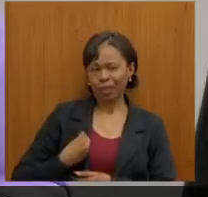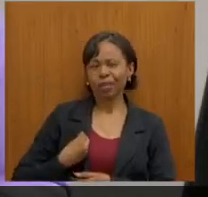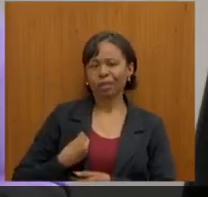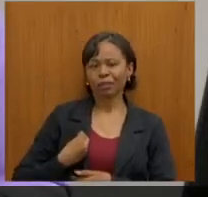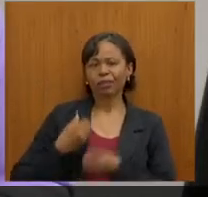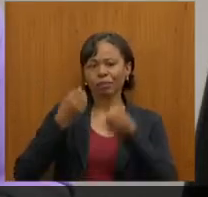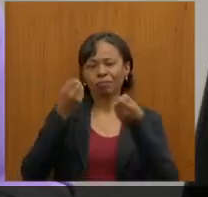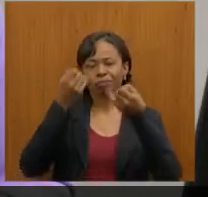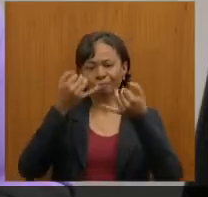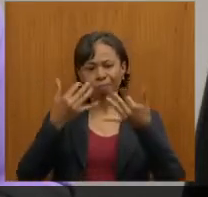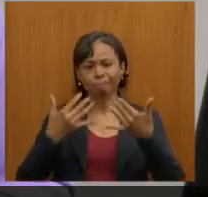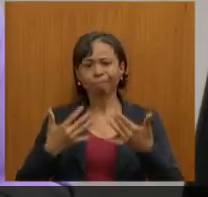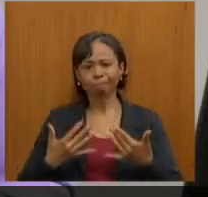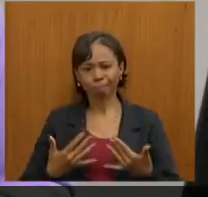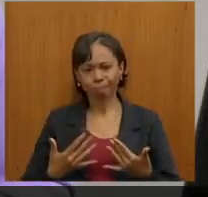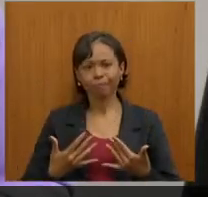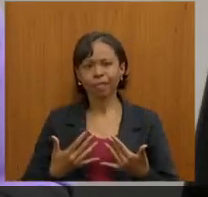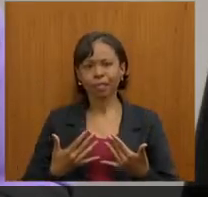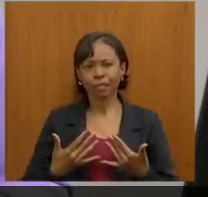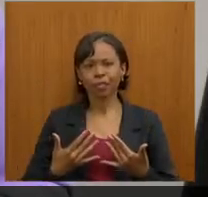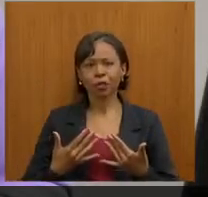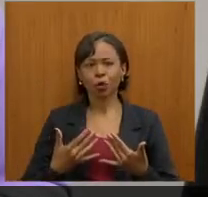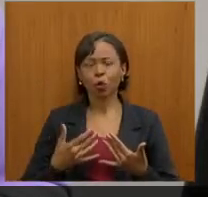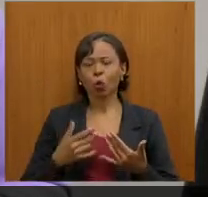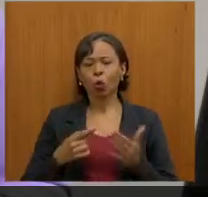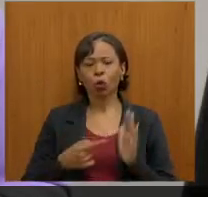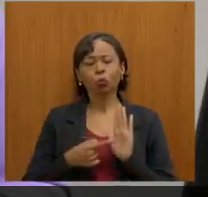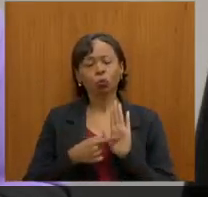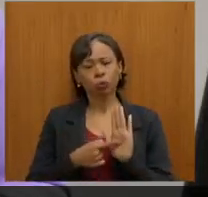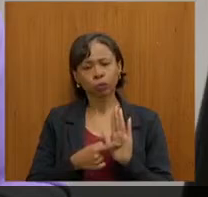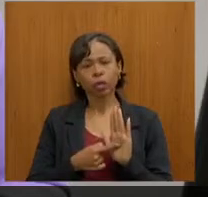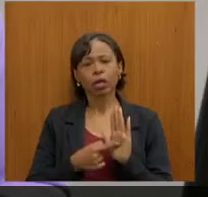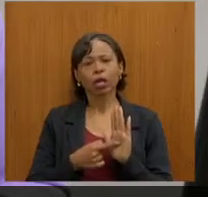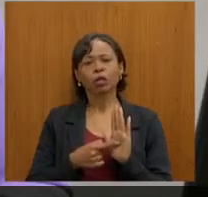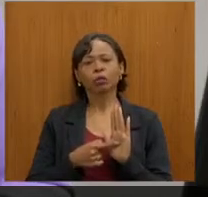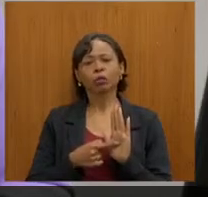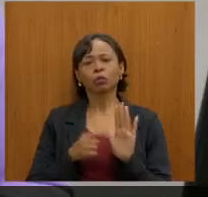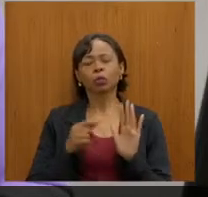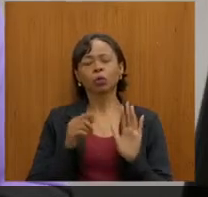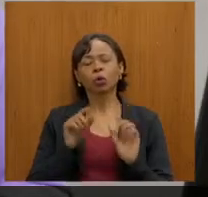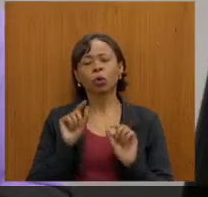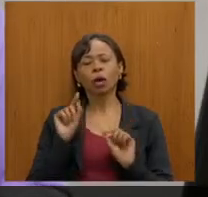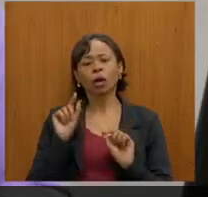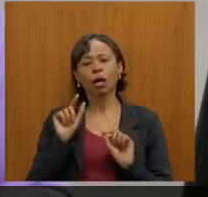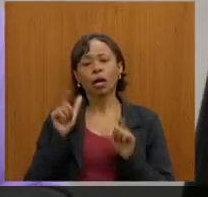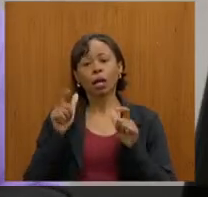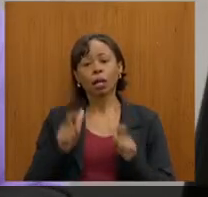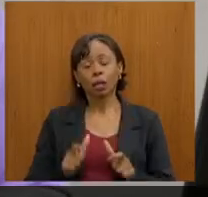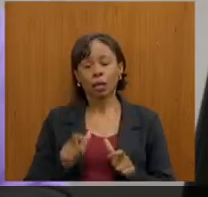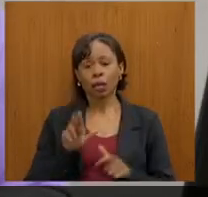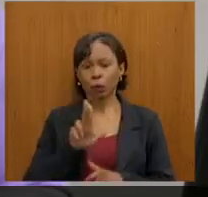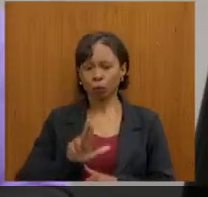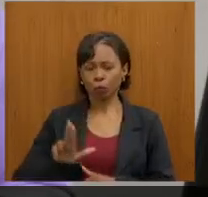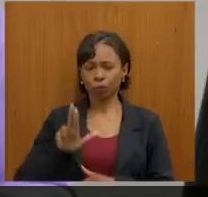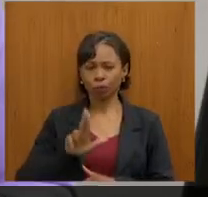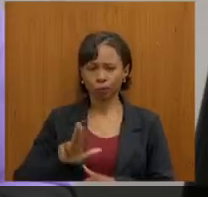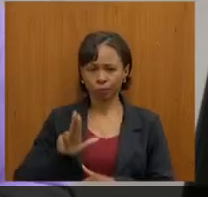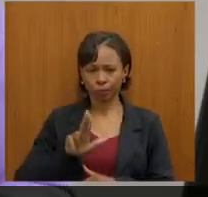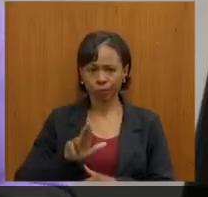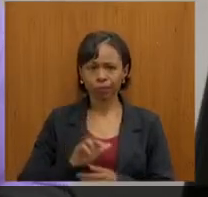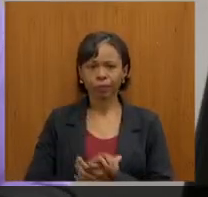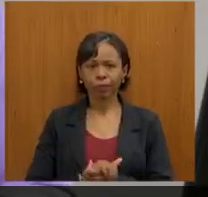compartilhamento do que vem sendo vivenciado aí acompanhado em Uberlândia no Triângulo Mineiro